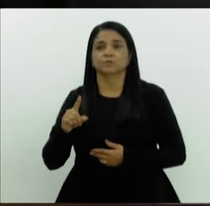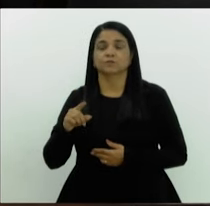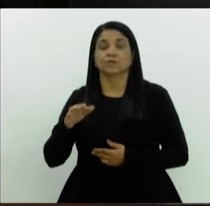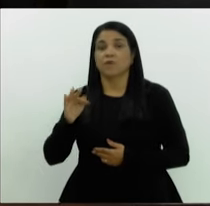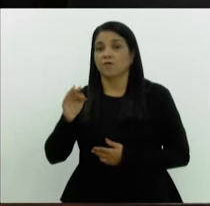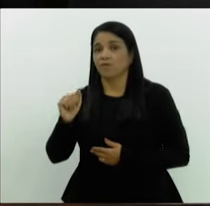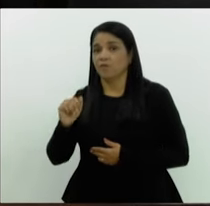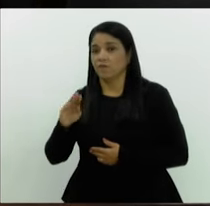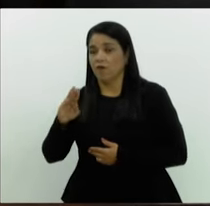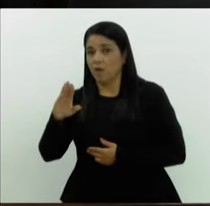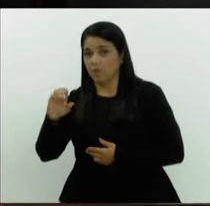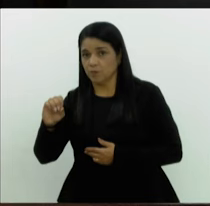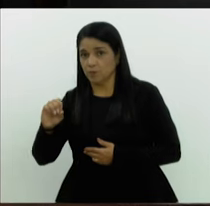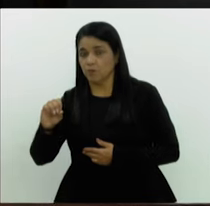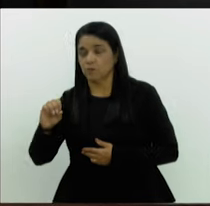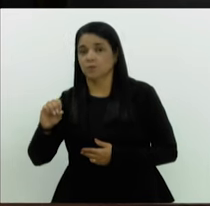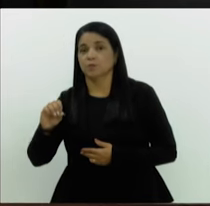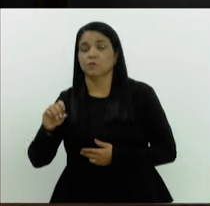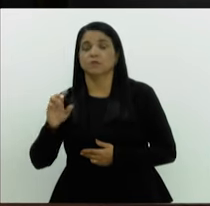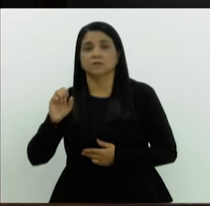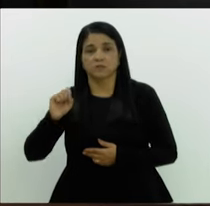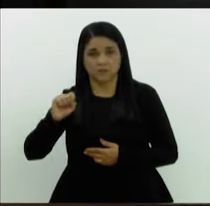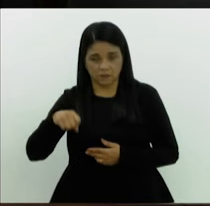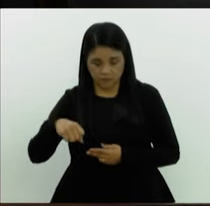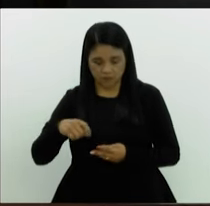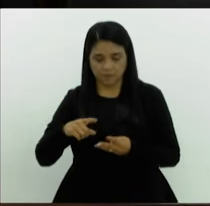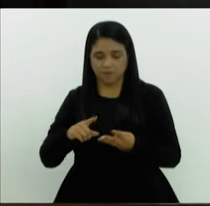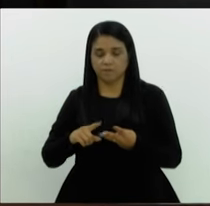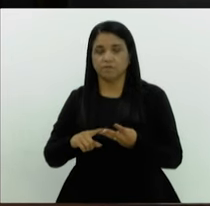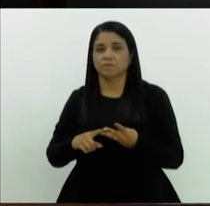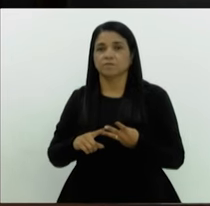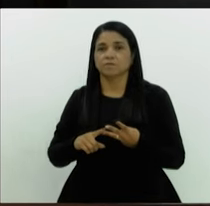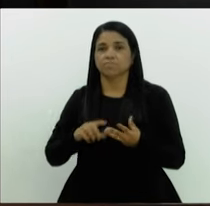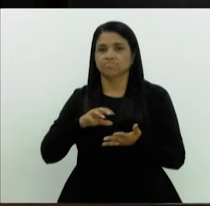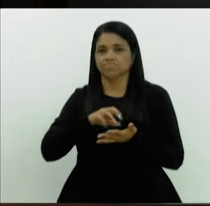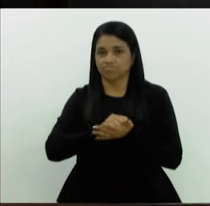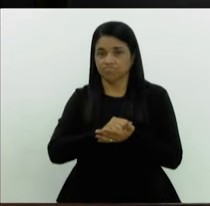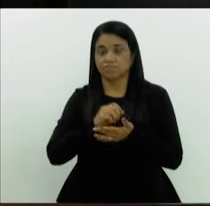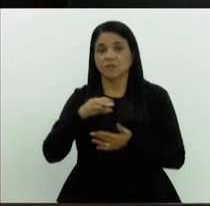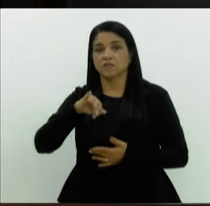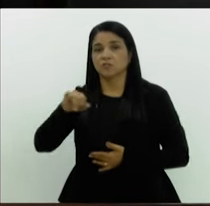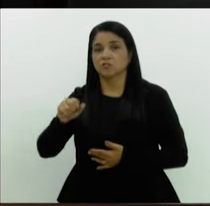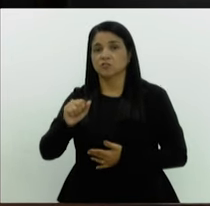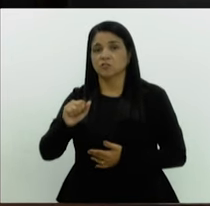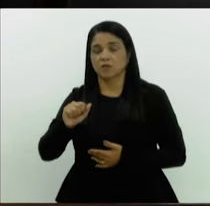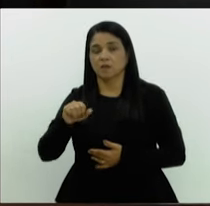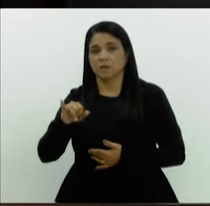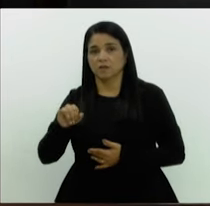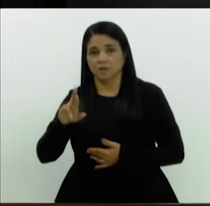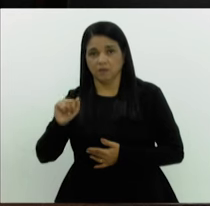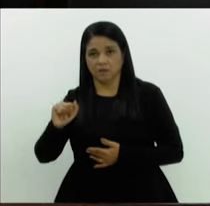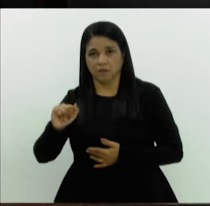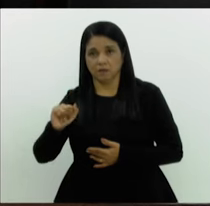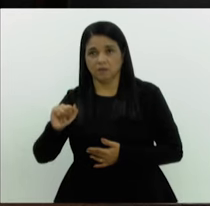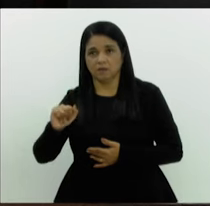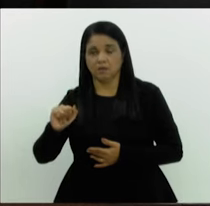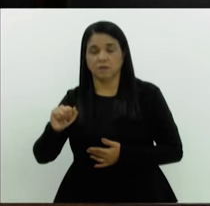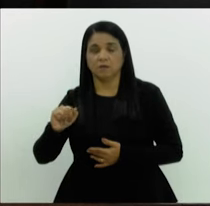Fábio Silva já colocou sim, está consignado aqui. Jari Oliveira.